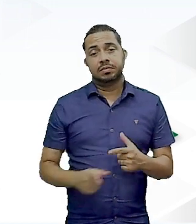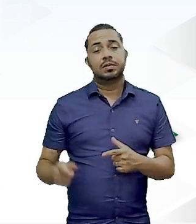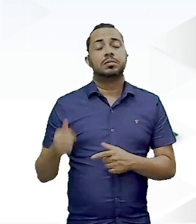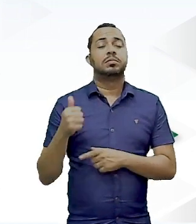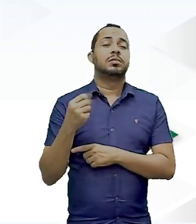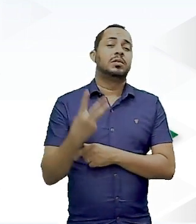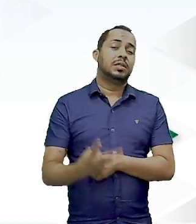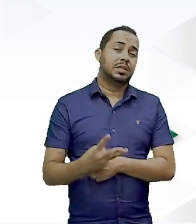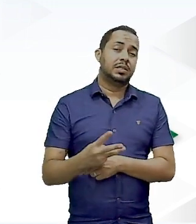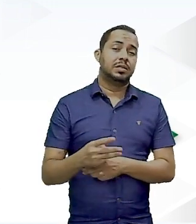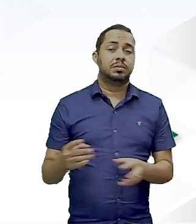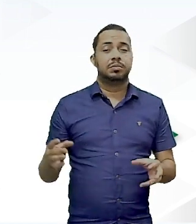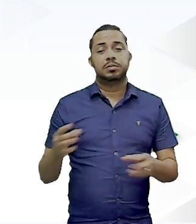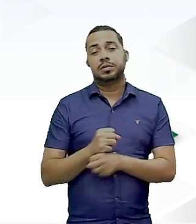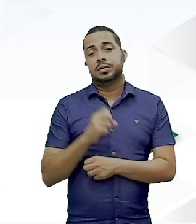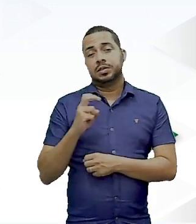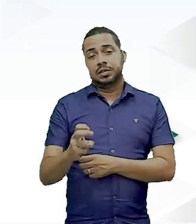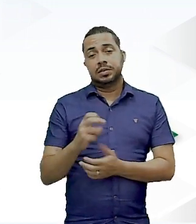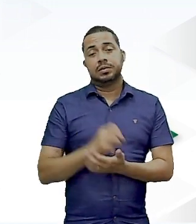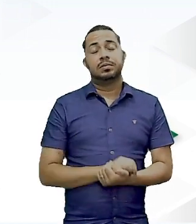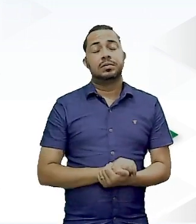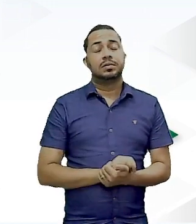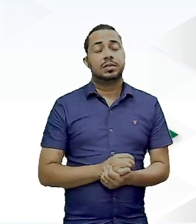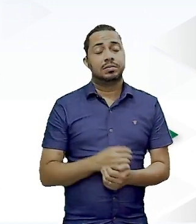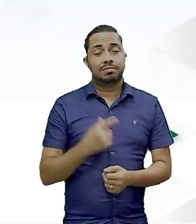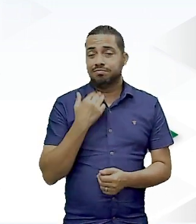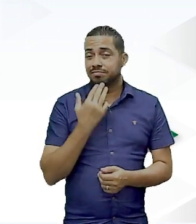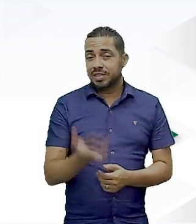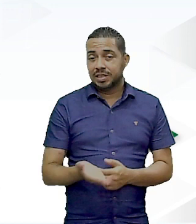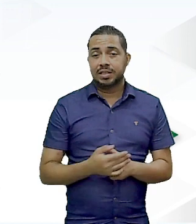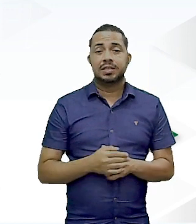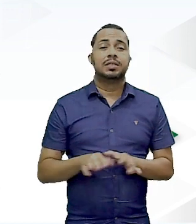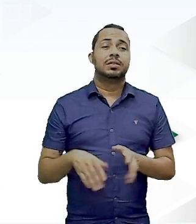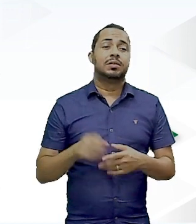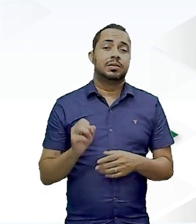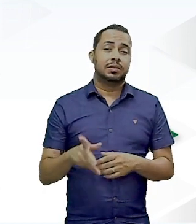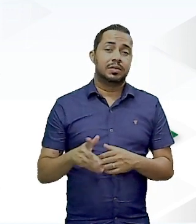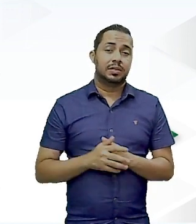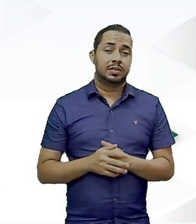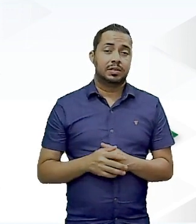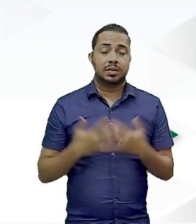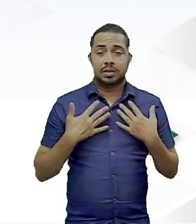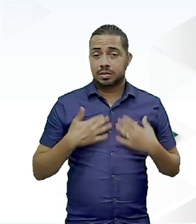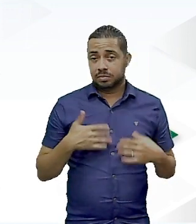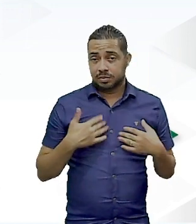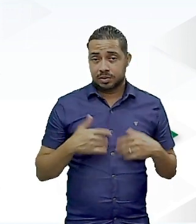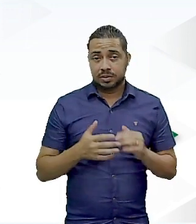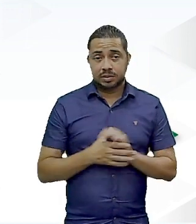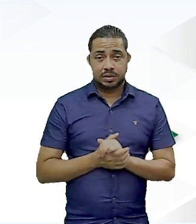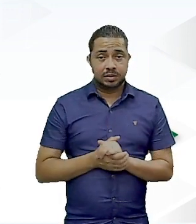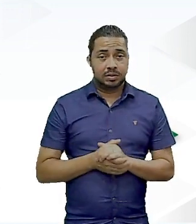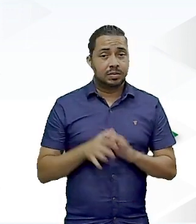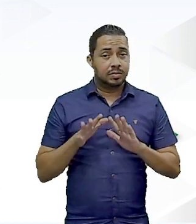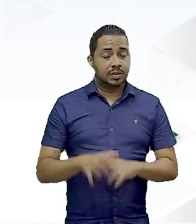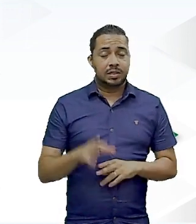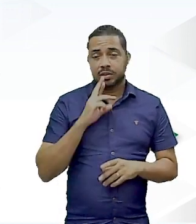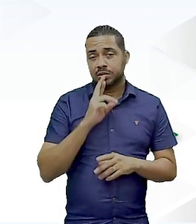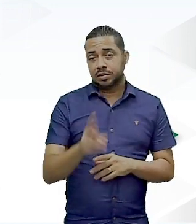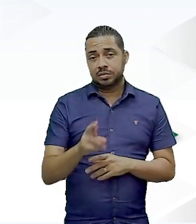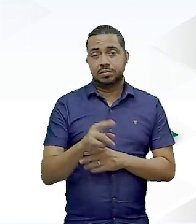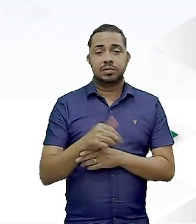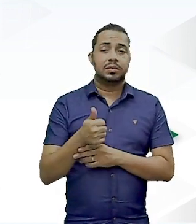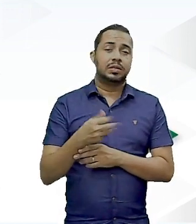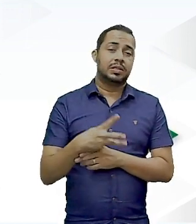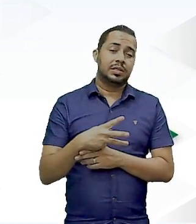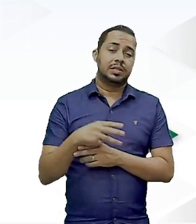3, por 5. Então não dá. Ok? Tranquilo então? Vai ficar a resposta